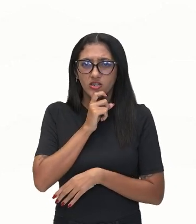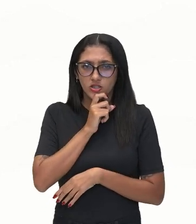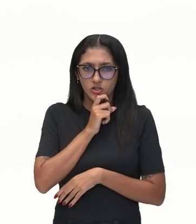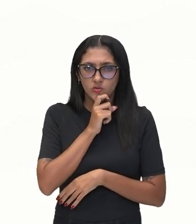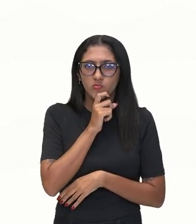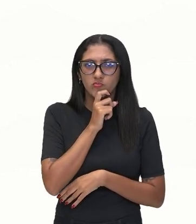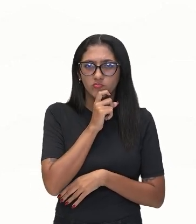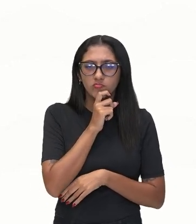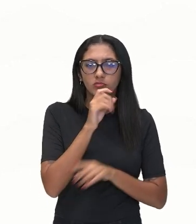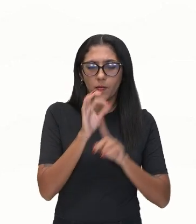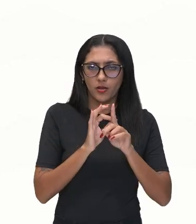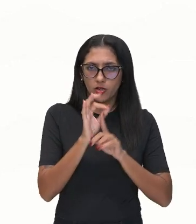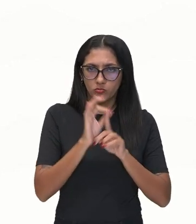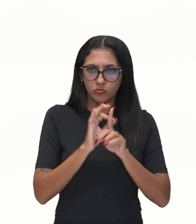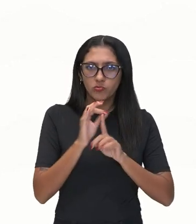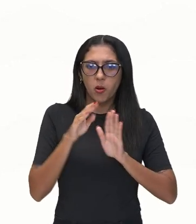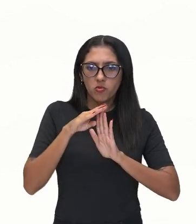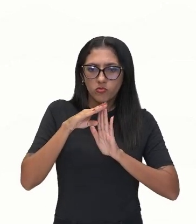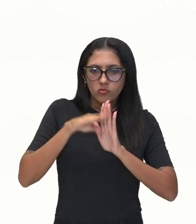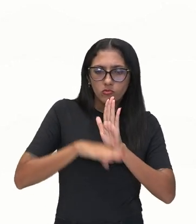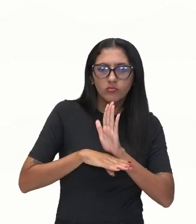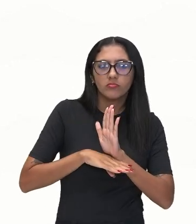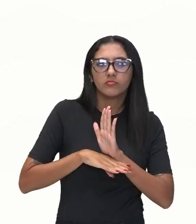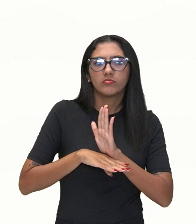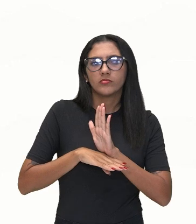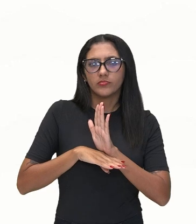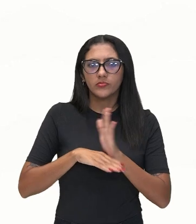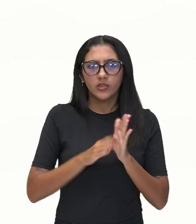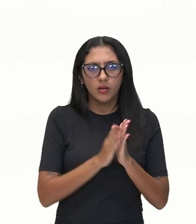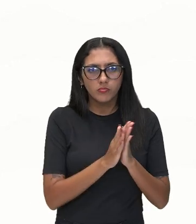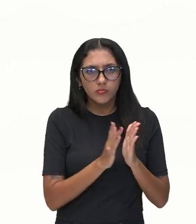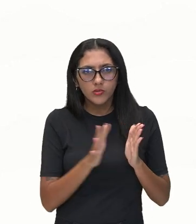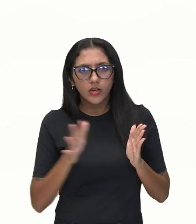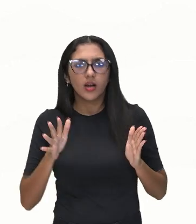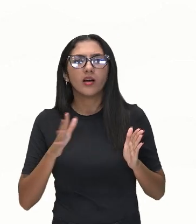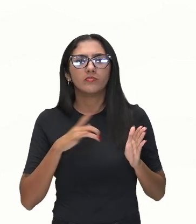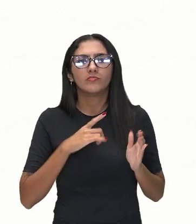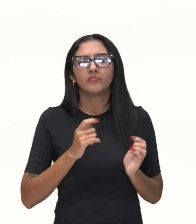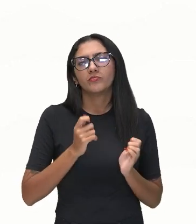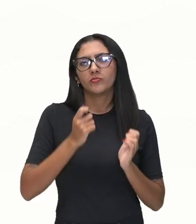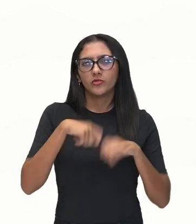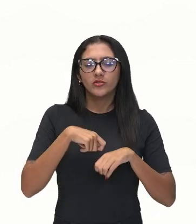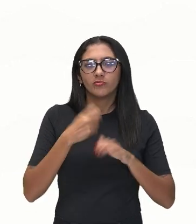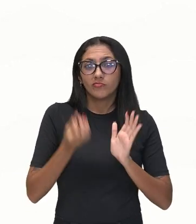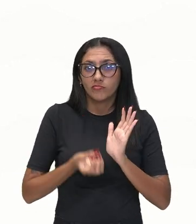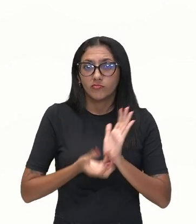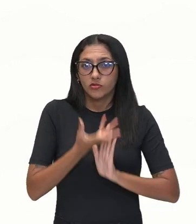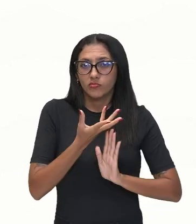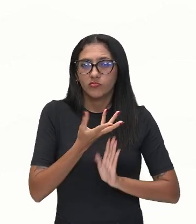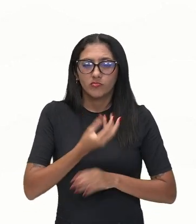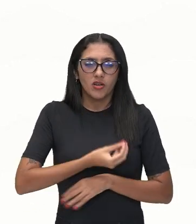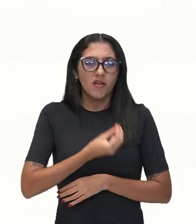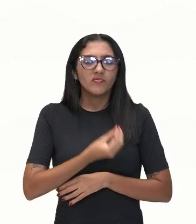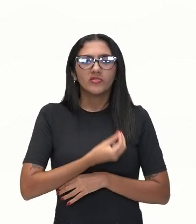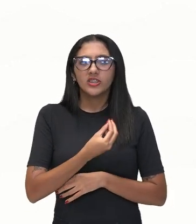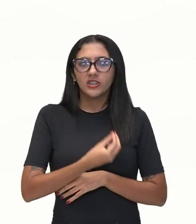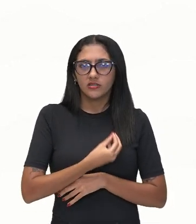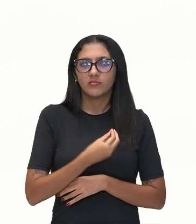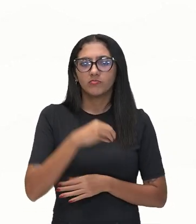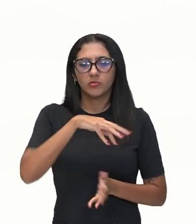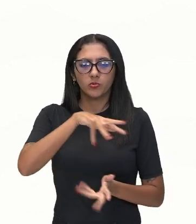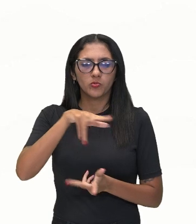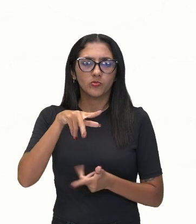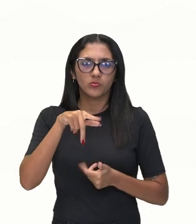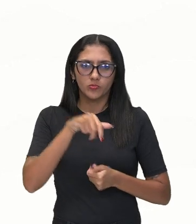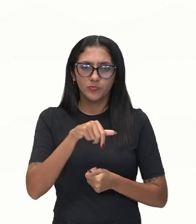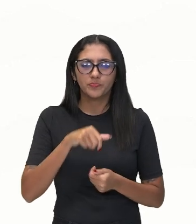de resfriamento, até que então permitissem ali a origem da vida na Terra. E